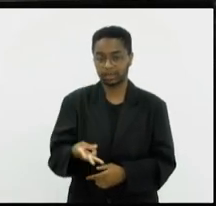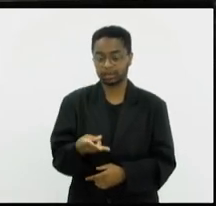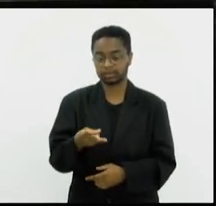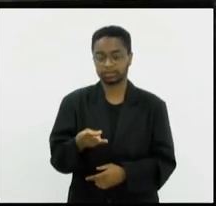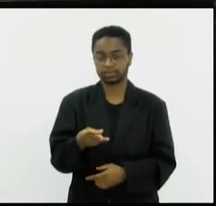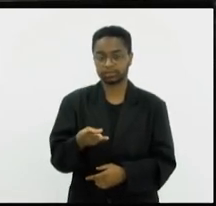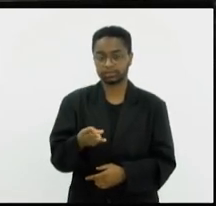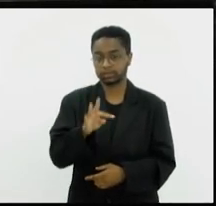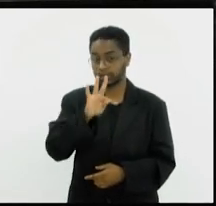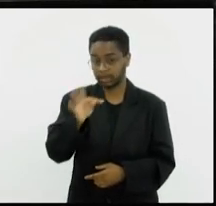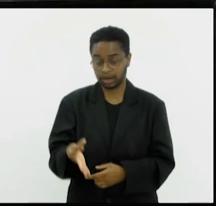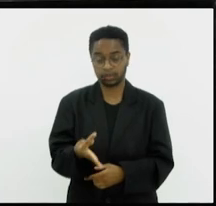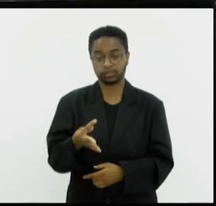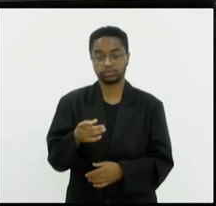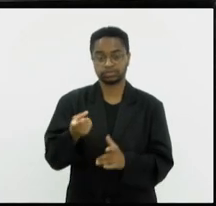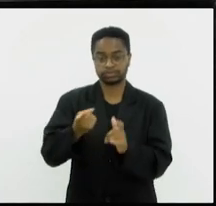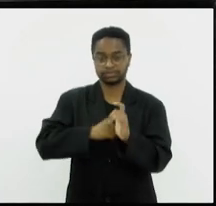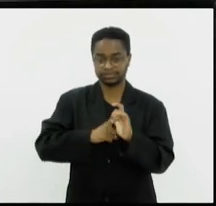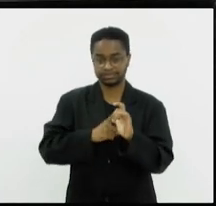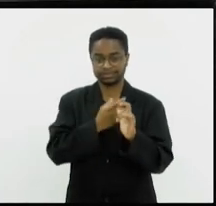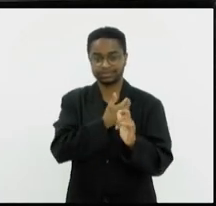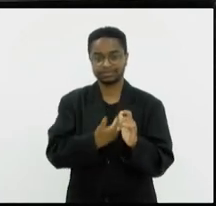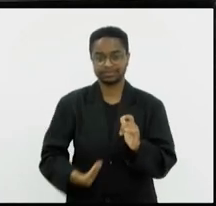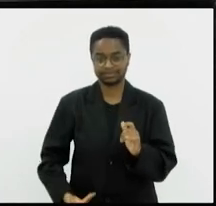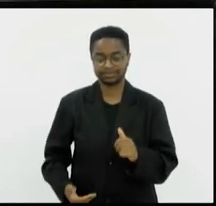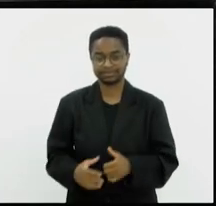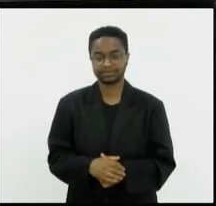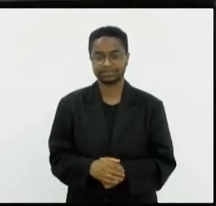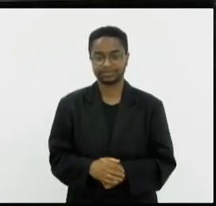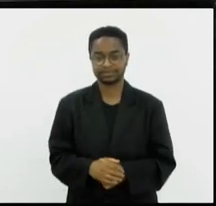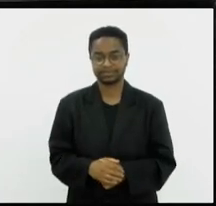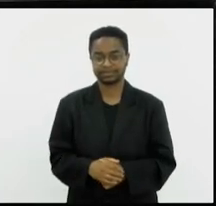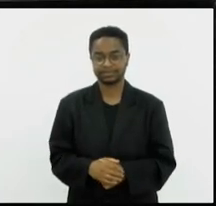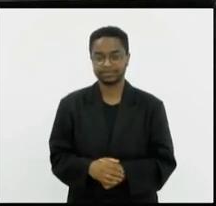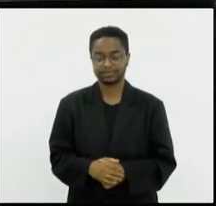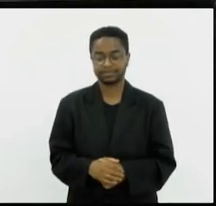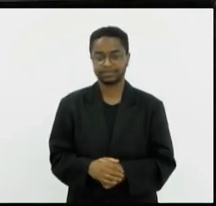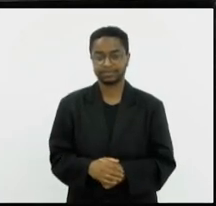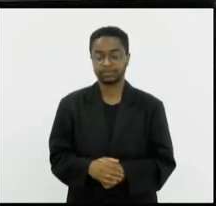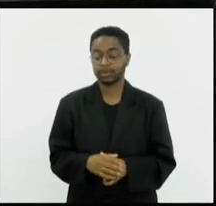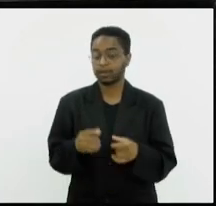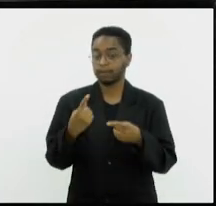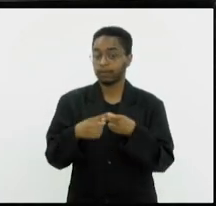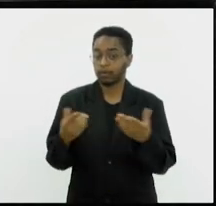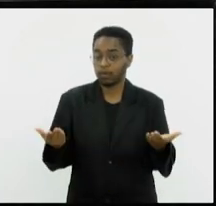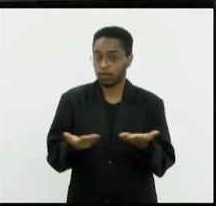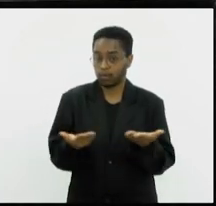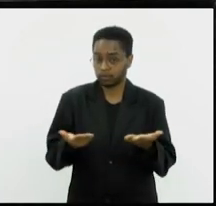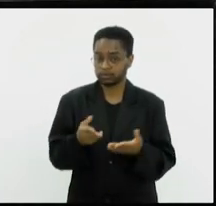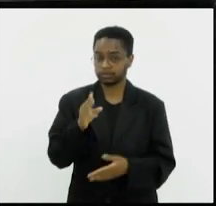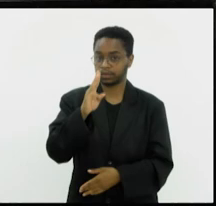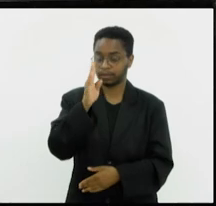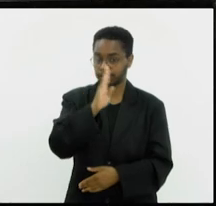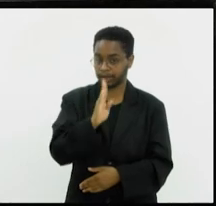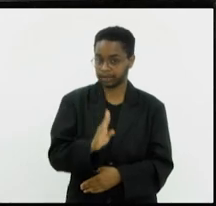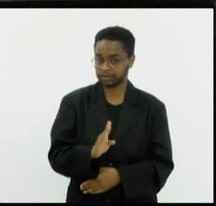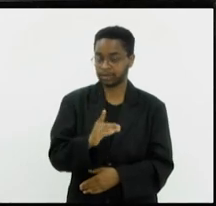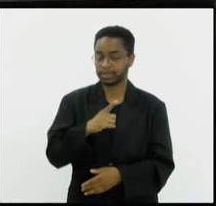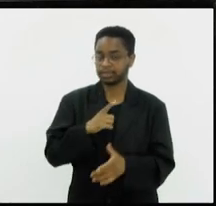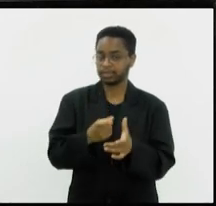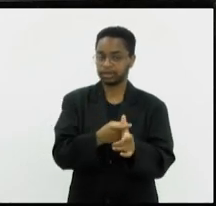pública 1 trilhão Isto é hoje o Brasil tem